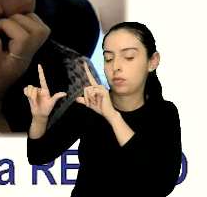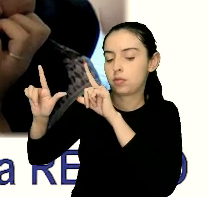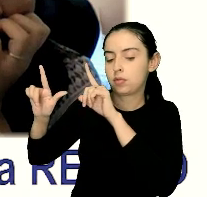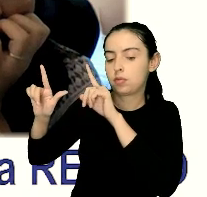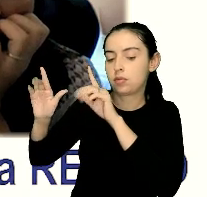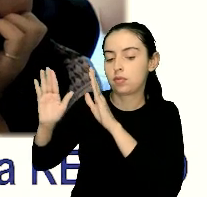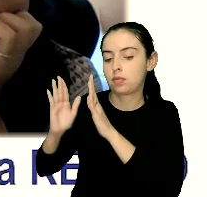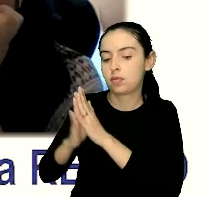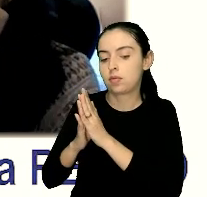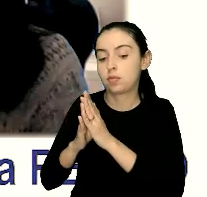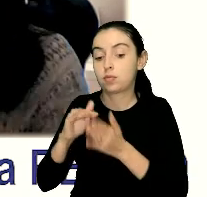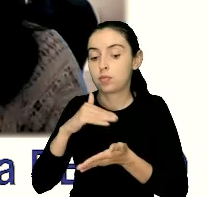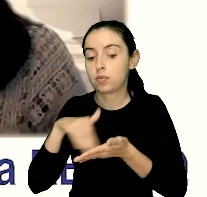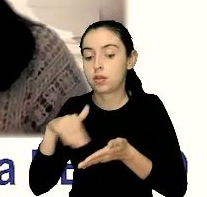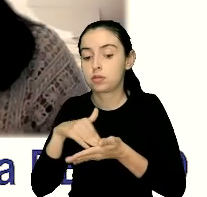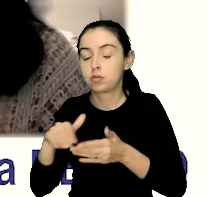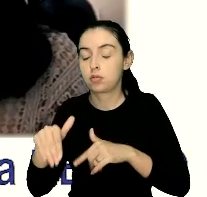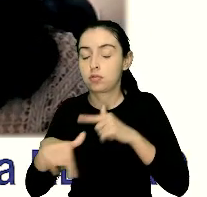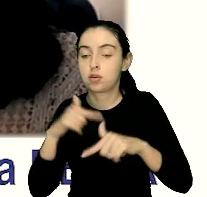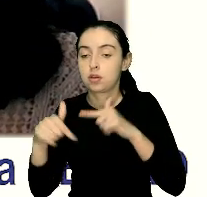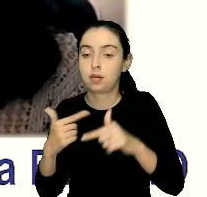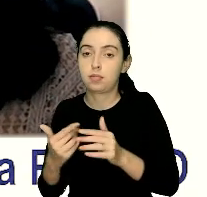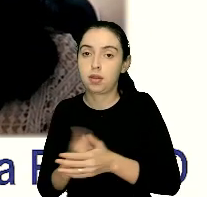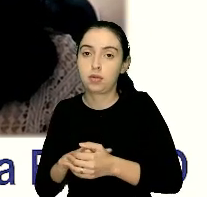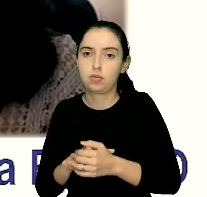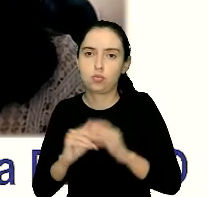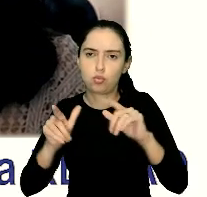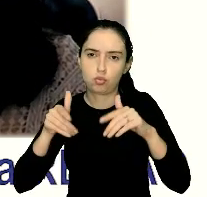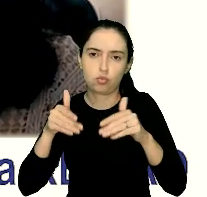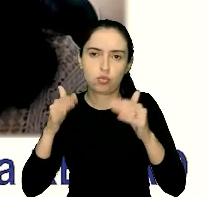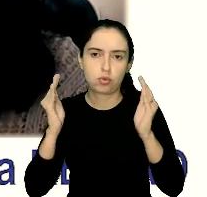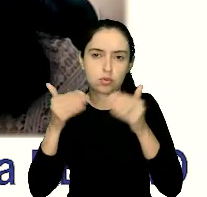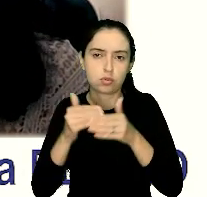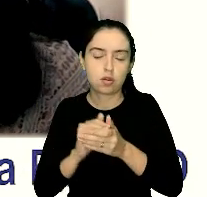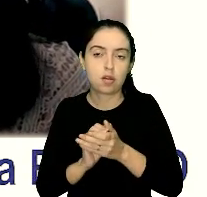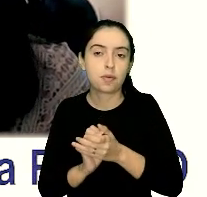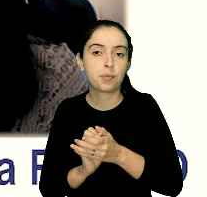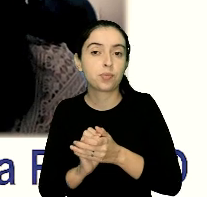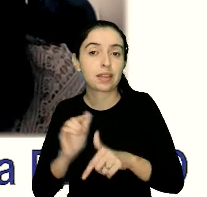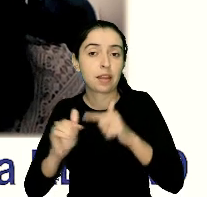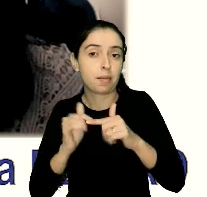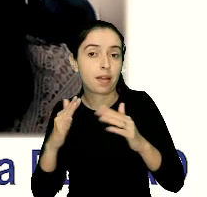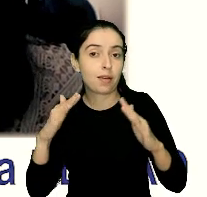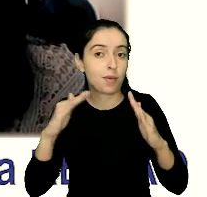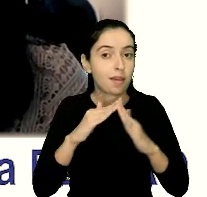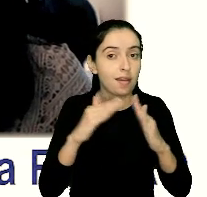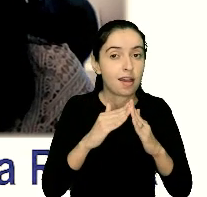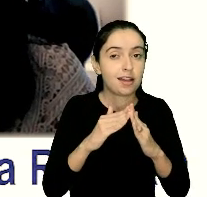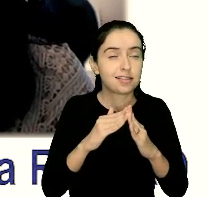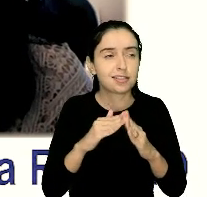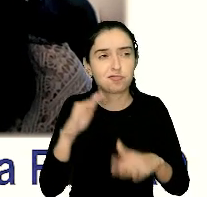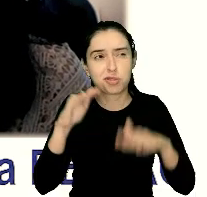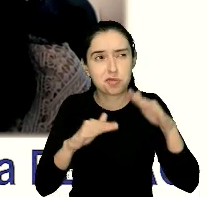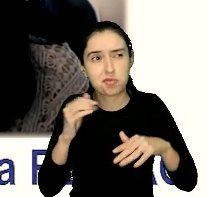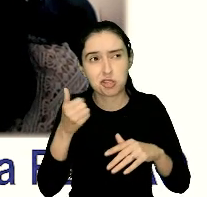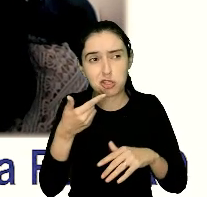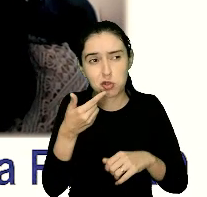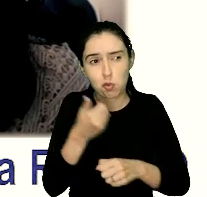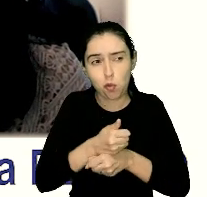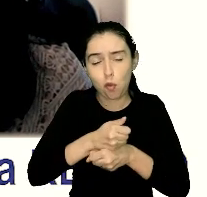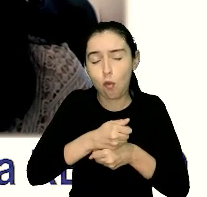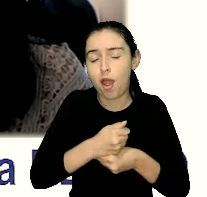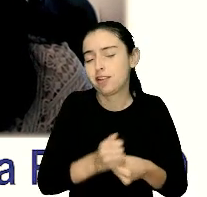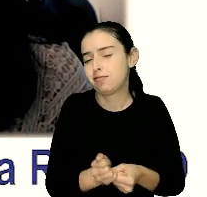trabalho, né, onde eu me encontro em home office há quase 2 anos, e eu não quis mudar, não, esse cenário, que é